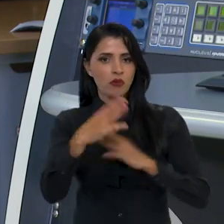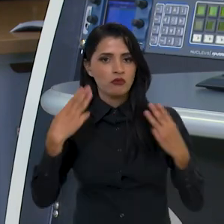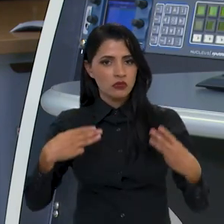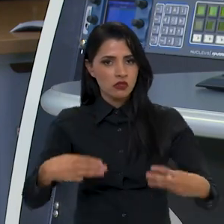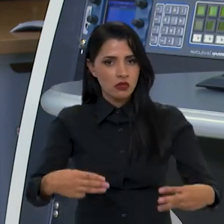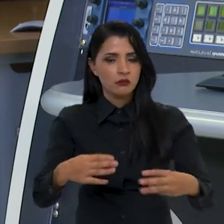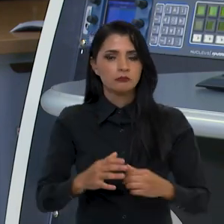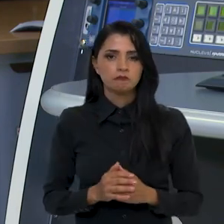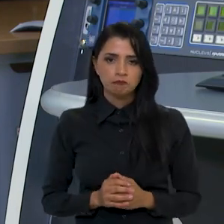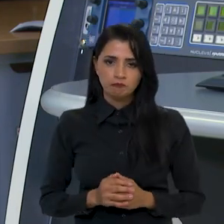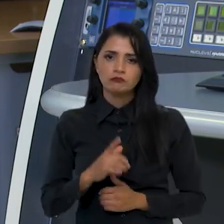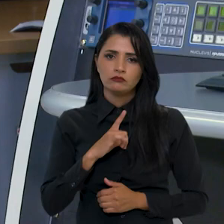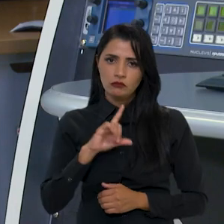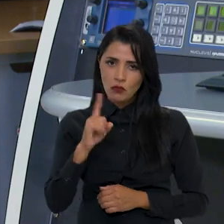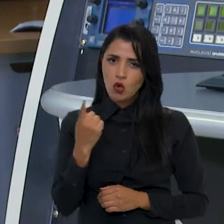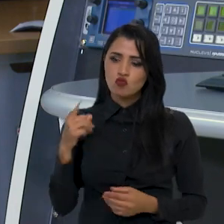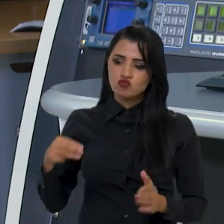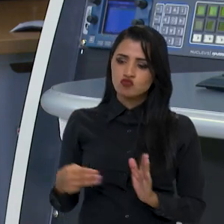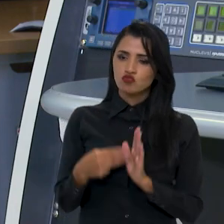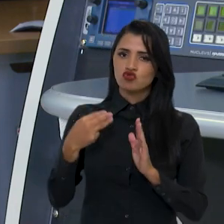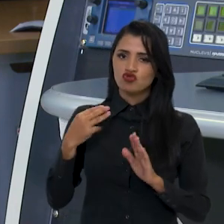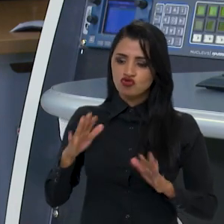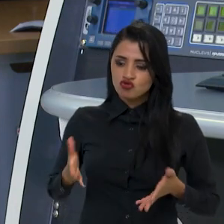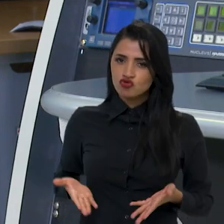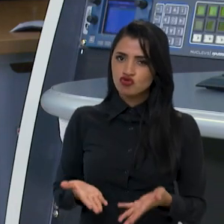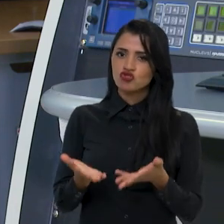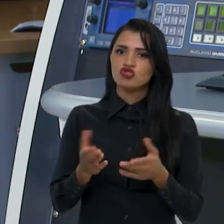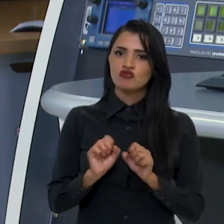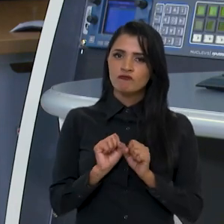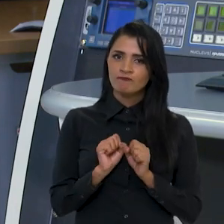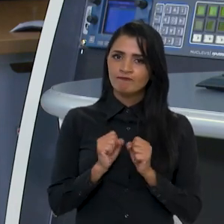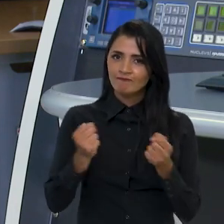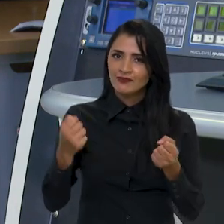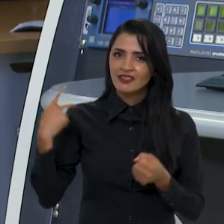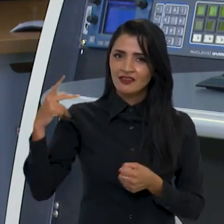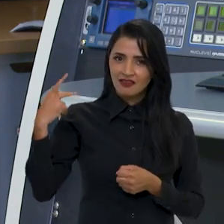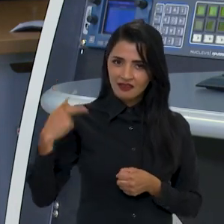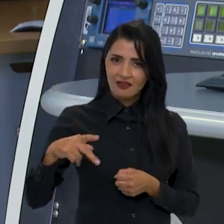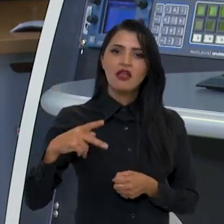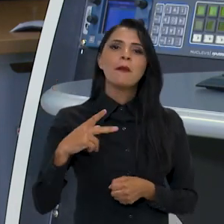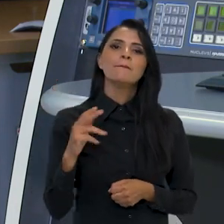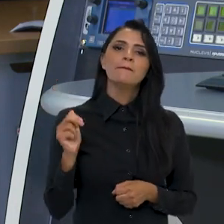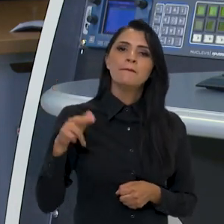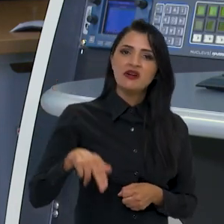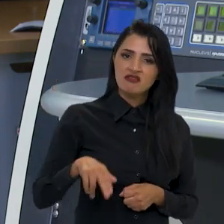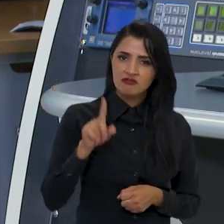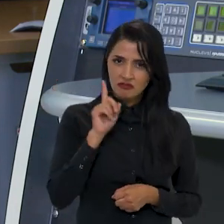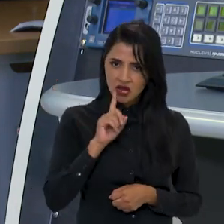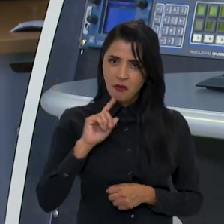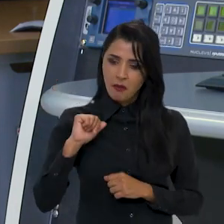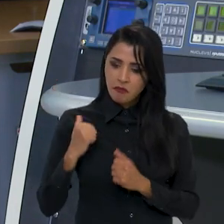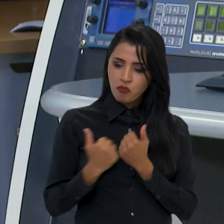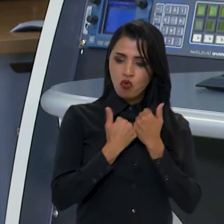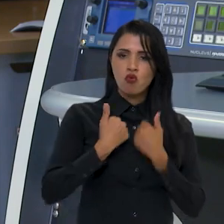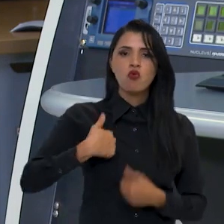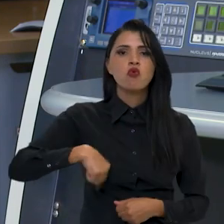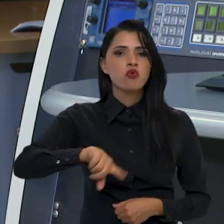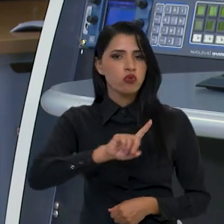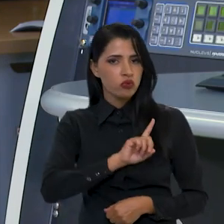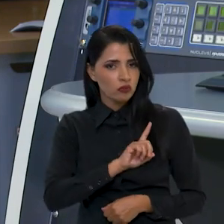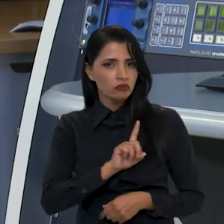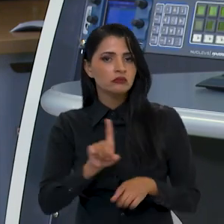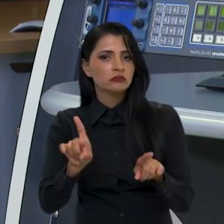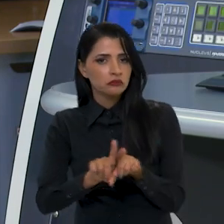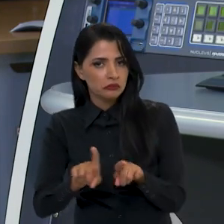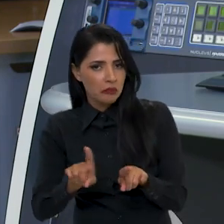do Ministério. Então, existe uma motivação e uma disposição grande da Organização Pan-Americana da Saúde de nos apoiar